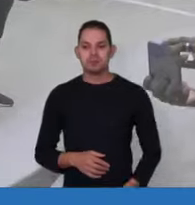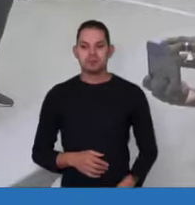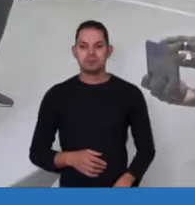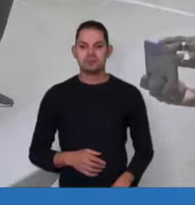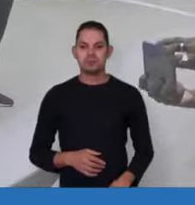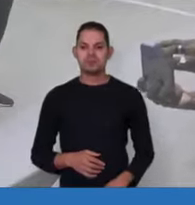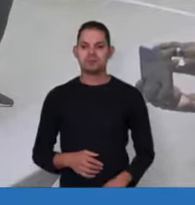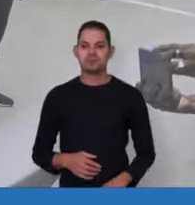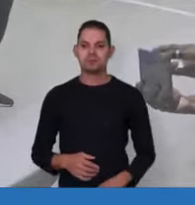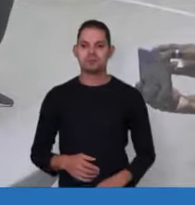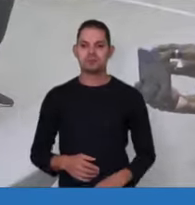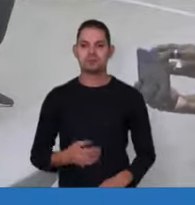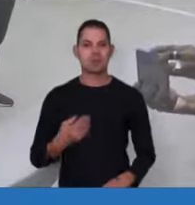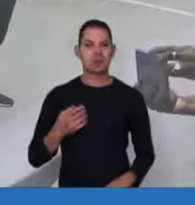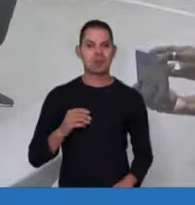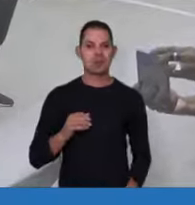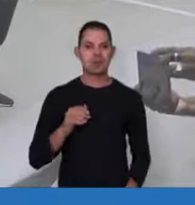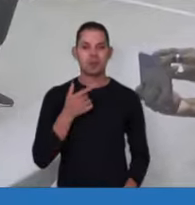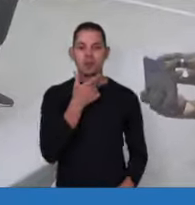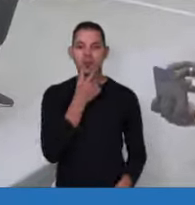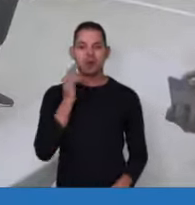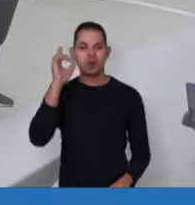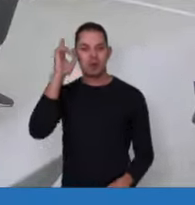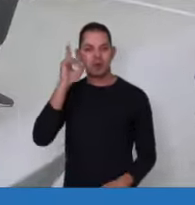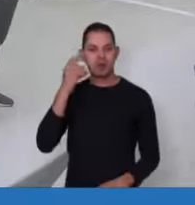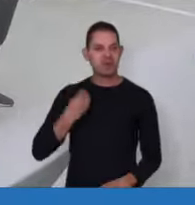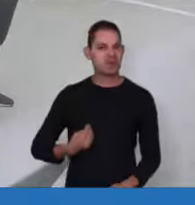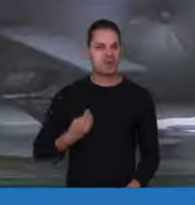Como ele não está, passemos à